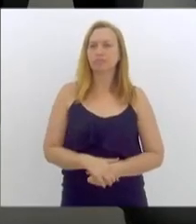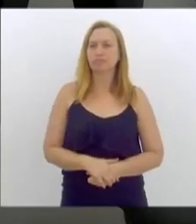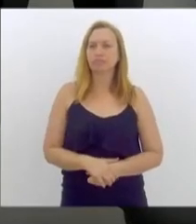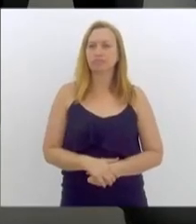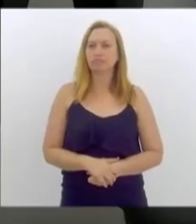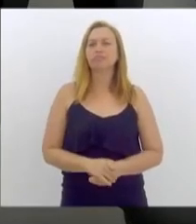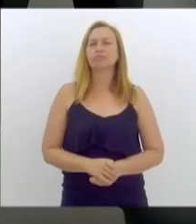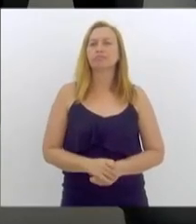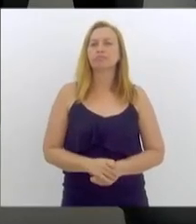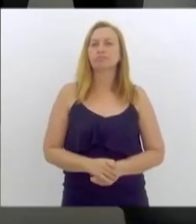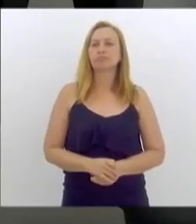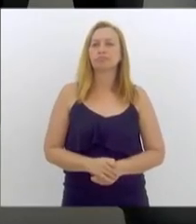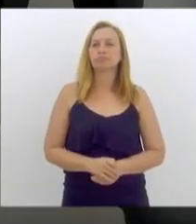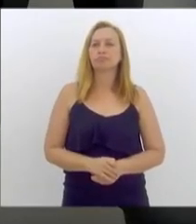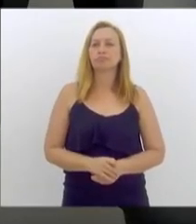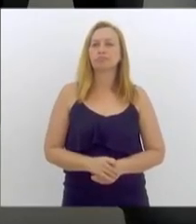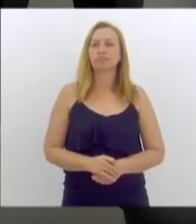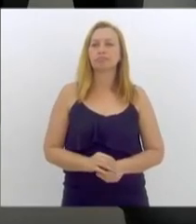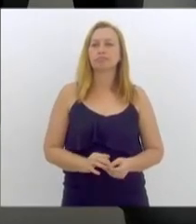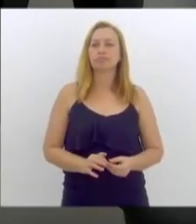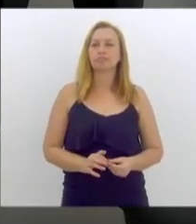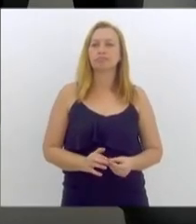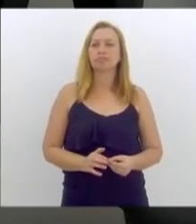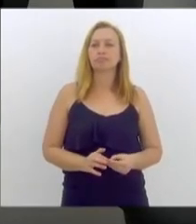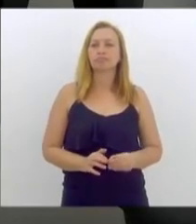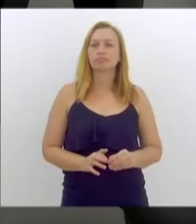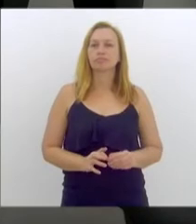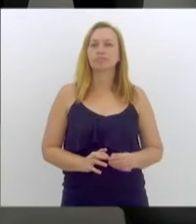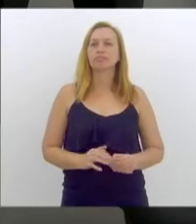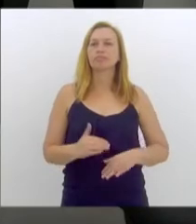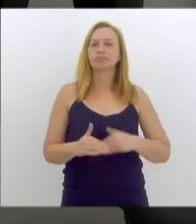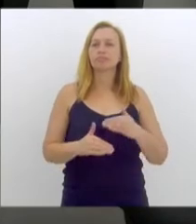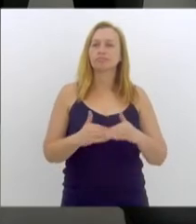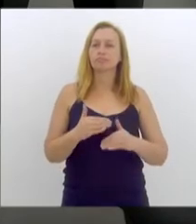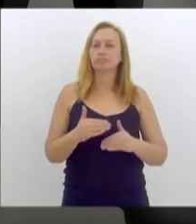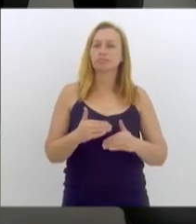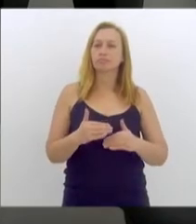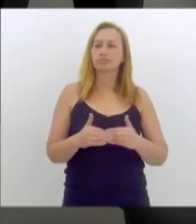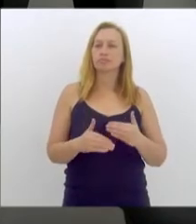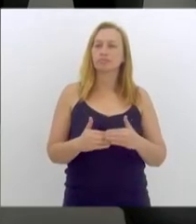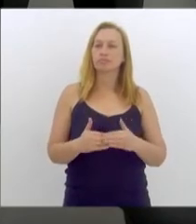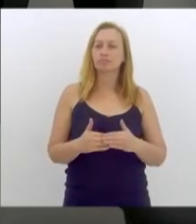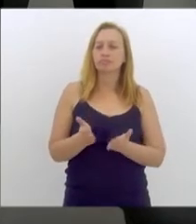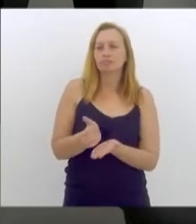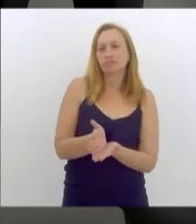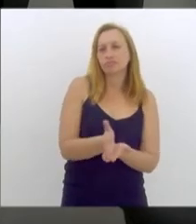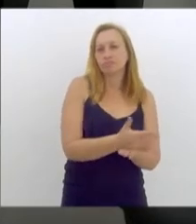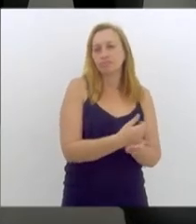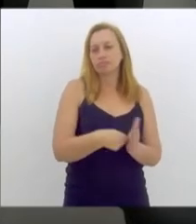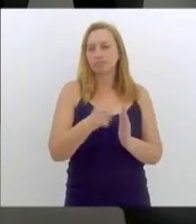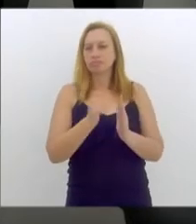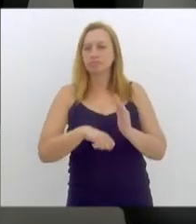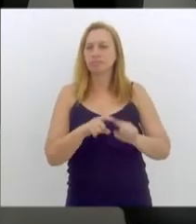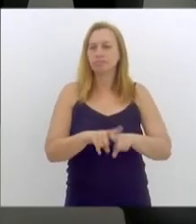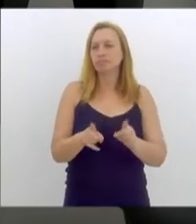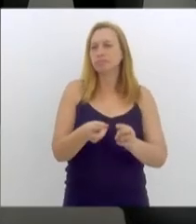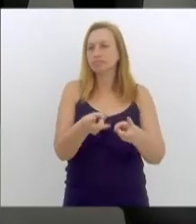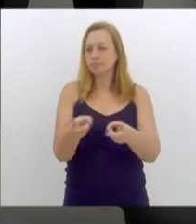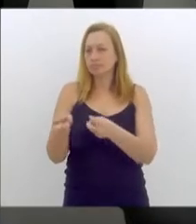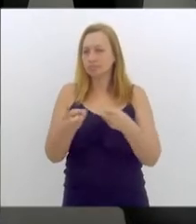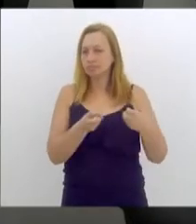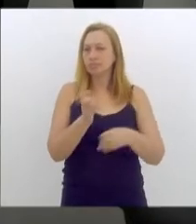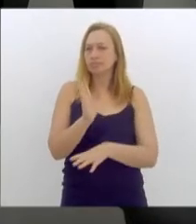e também a gente teve um A gente observou Um Bom desempenho da arrecadação dos tributos mas a gente já percebe